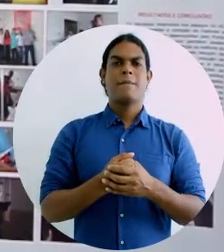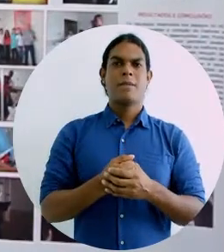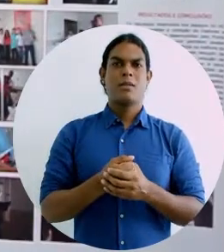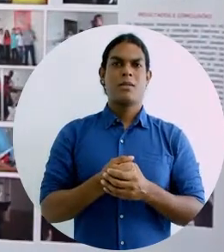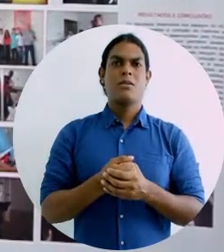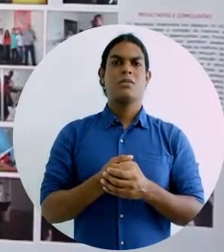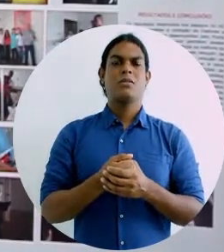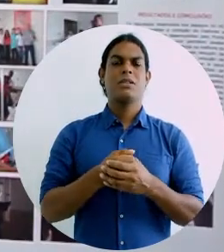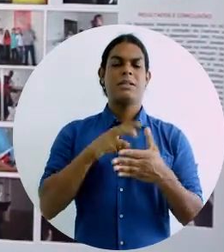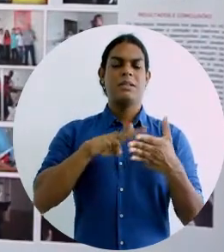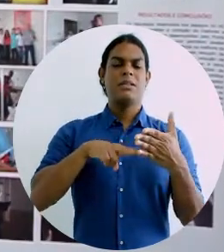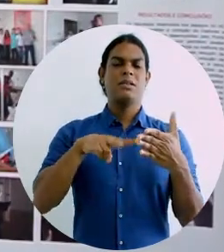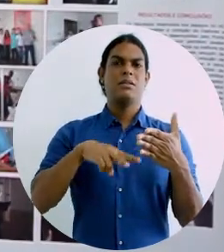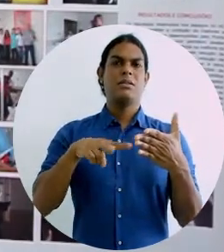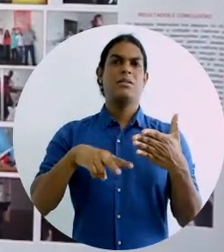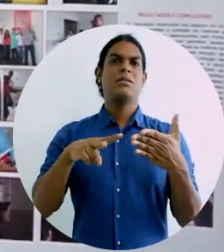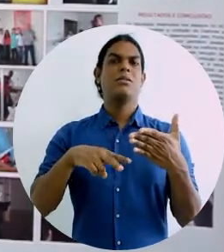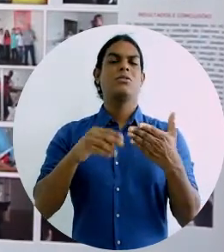material do ponto de leitura.